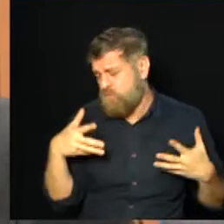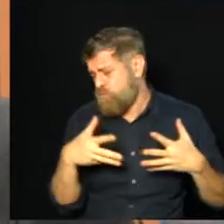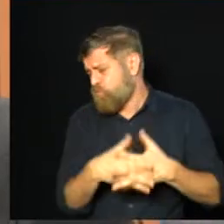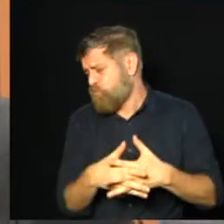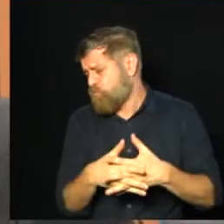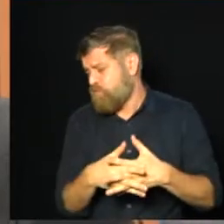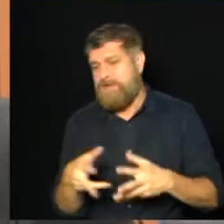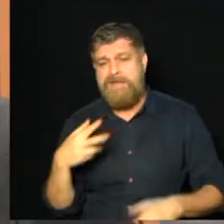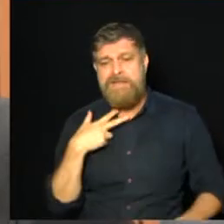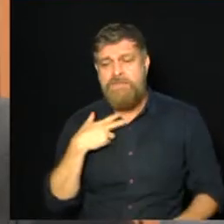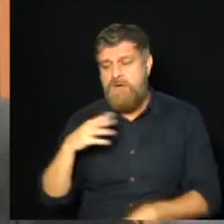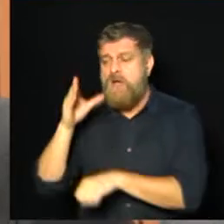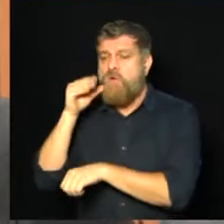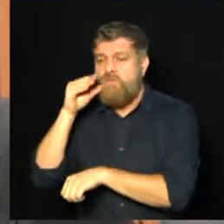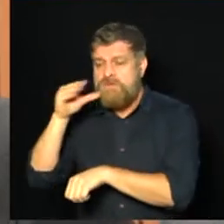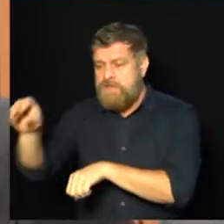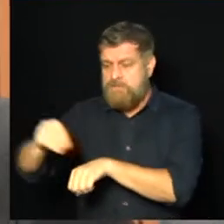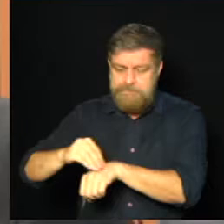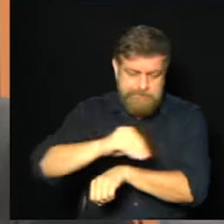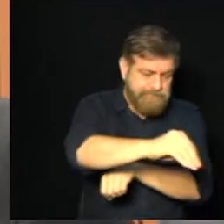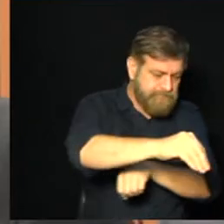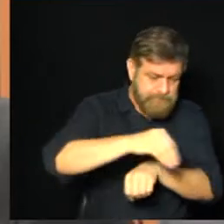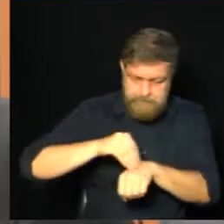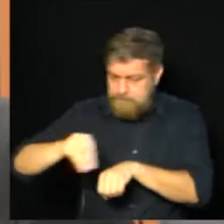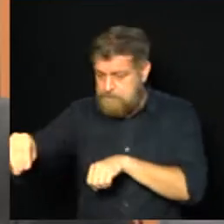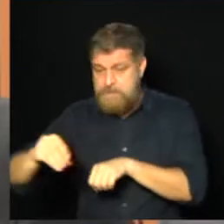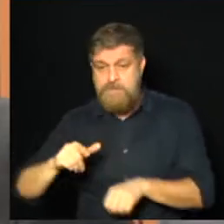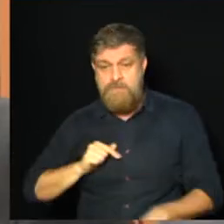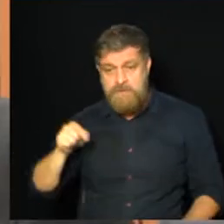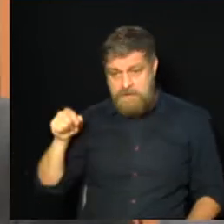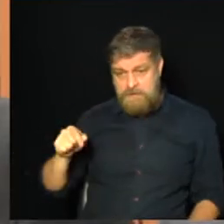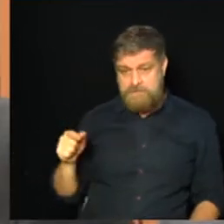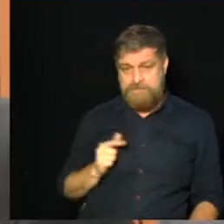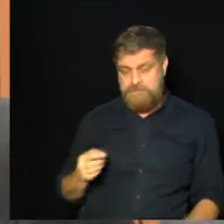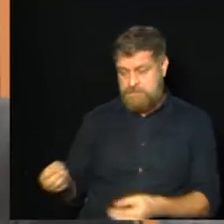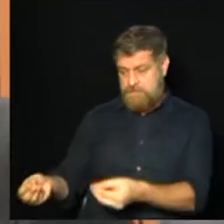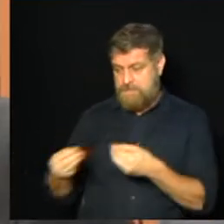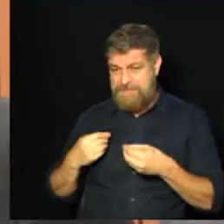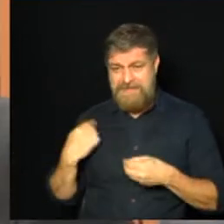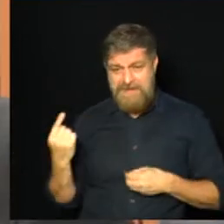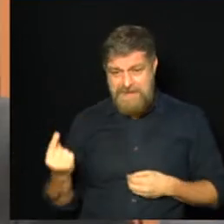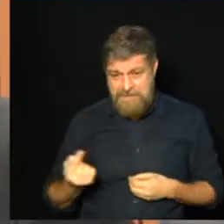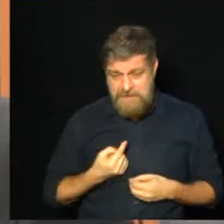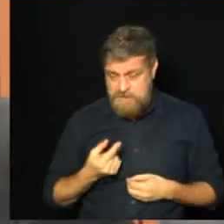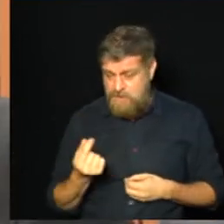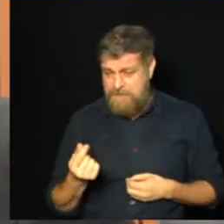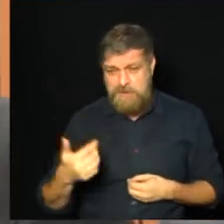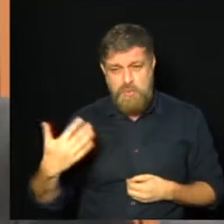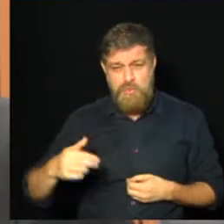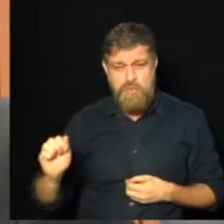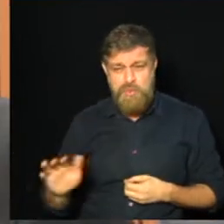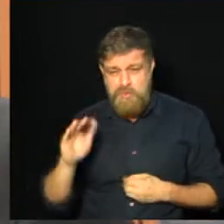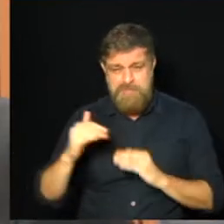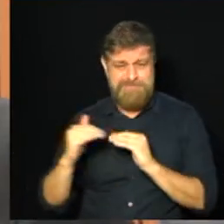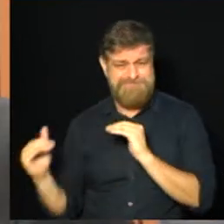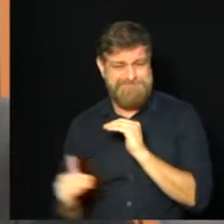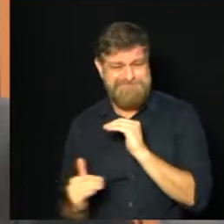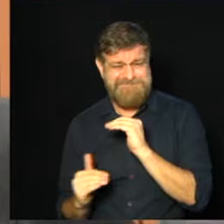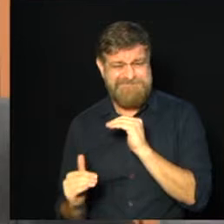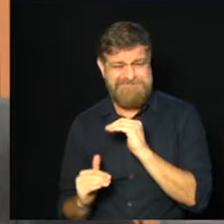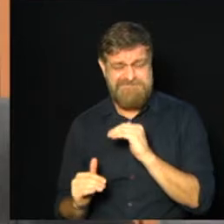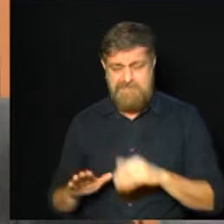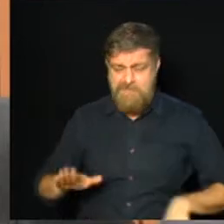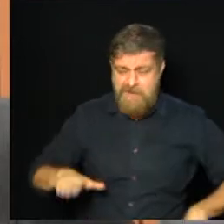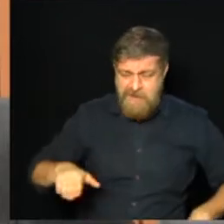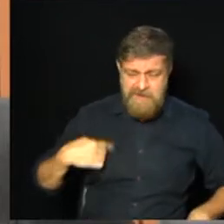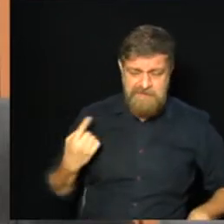Então, eu acho que o valor, quando eles mandam, se for alguma coisa absolutamente inviável, o nosso próprio administrativo já percebe isso e questiona